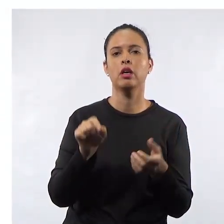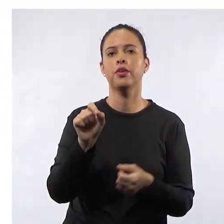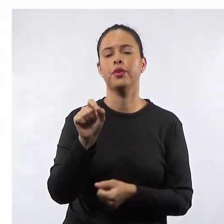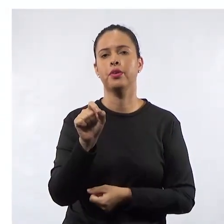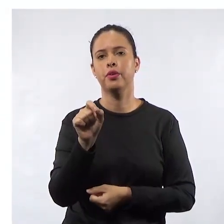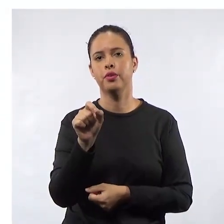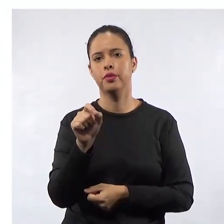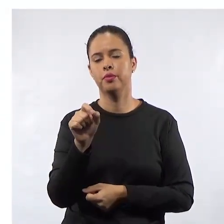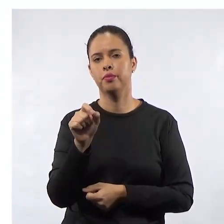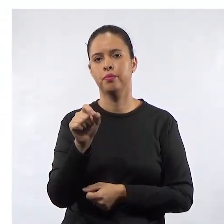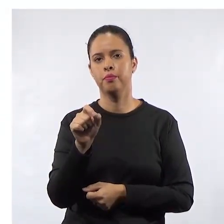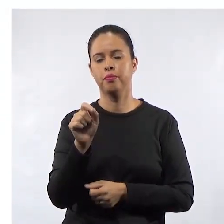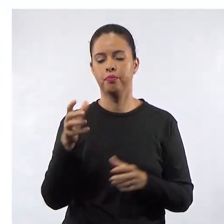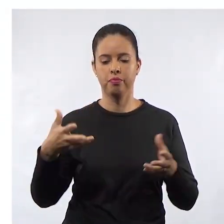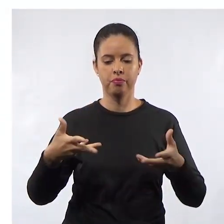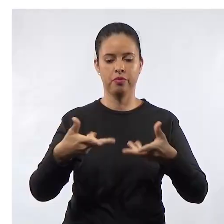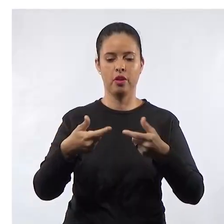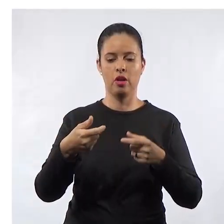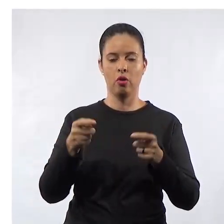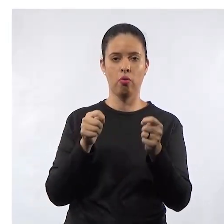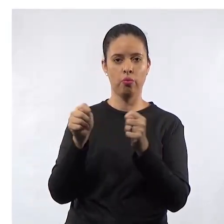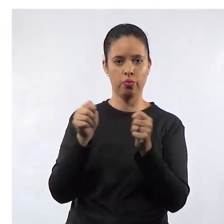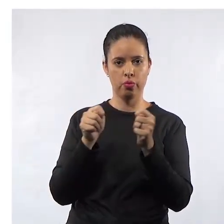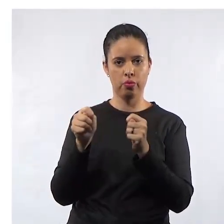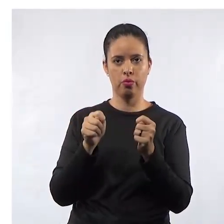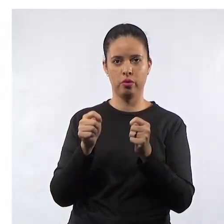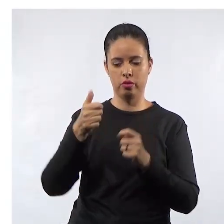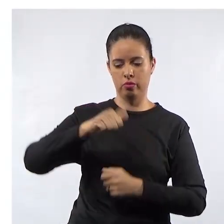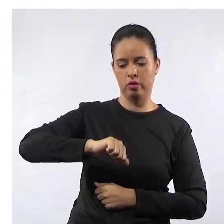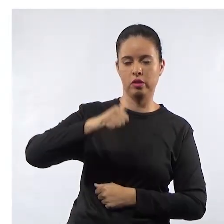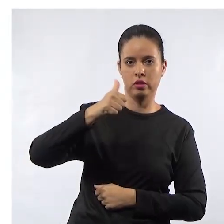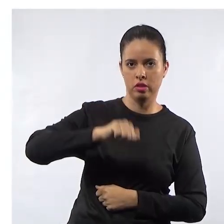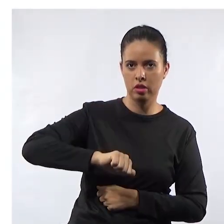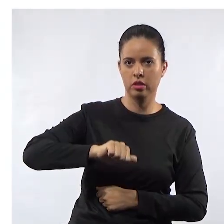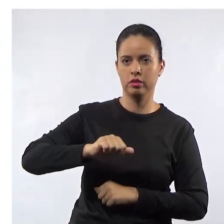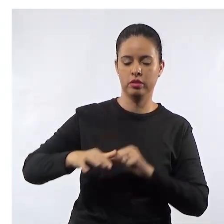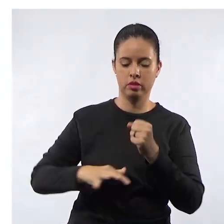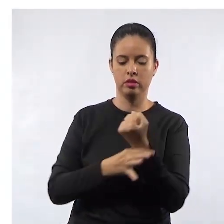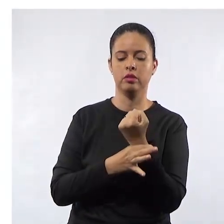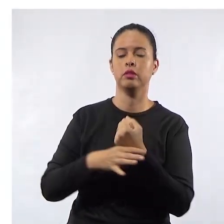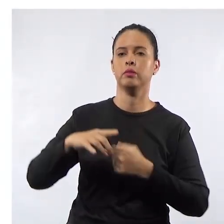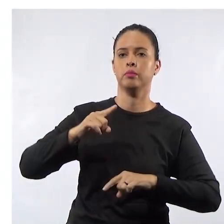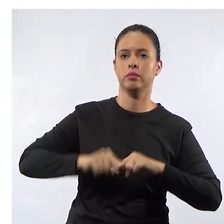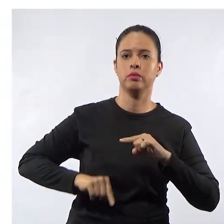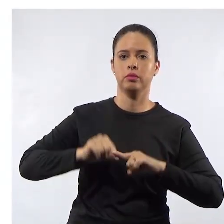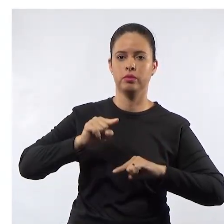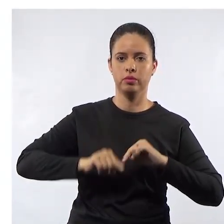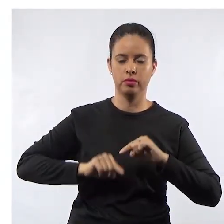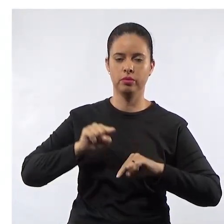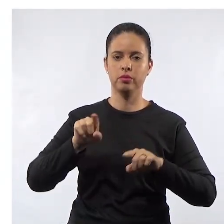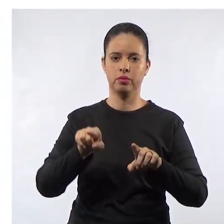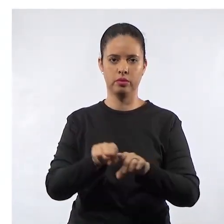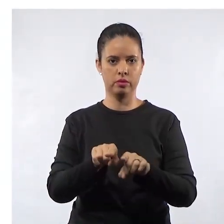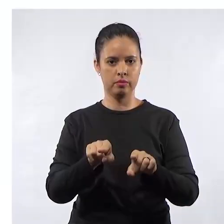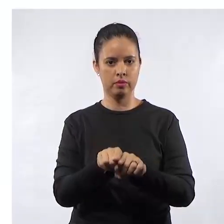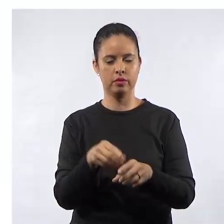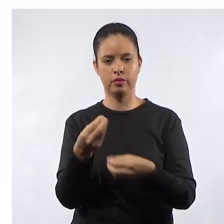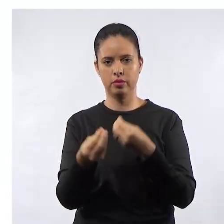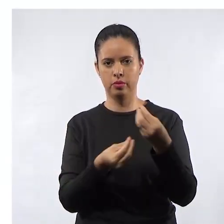criação pelos fornecedores de meios eficientes de controle de qualidade e segurança dos produtos e serviços,